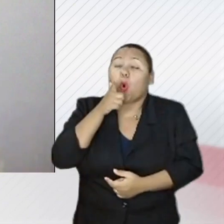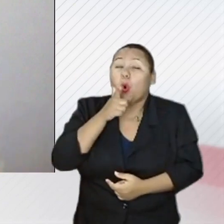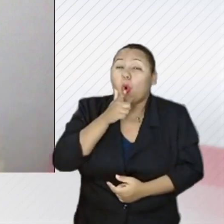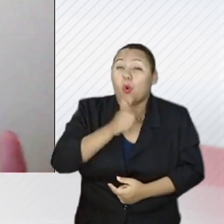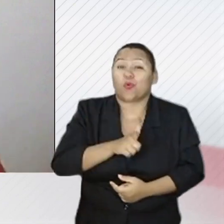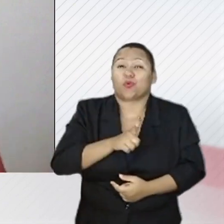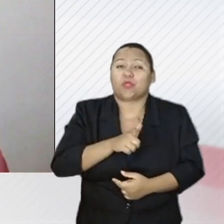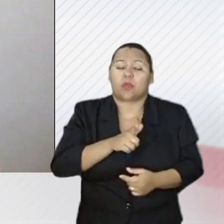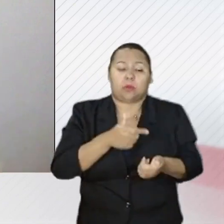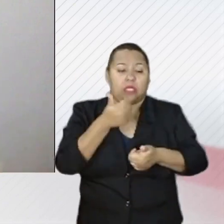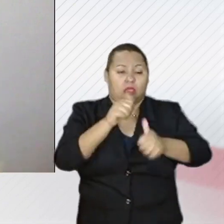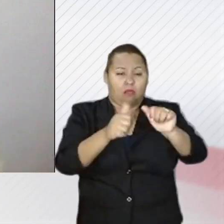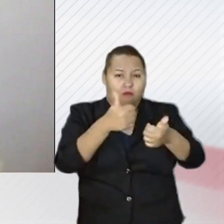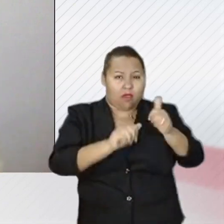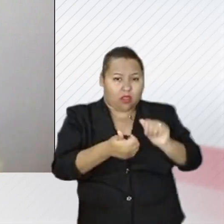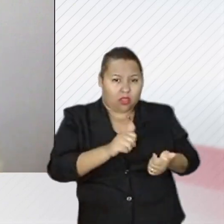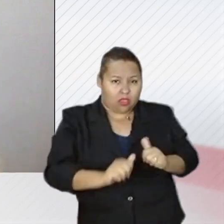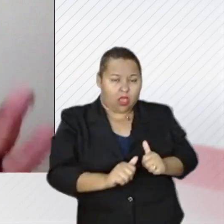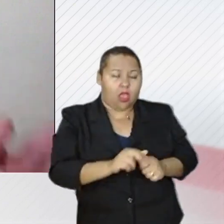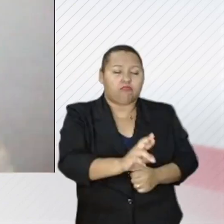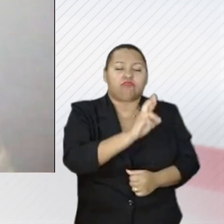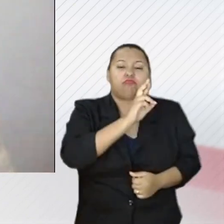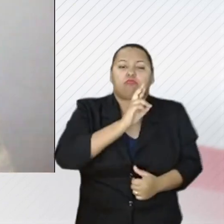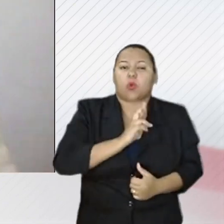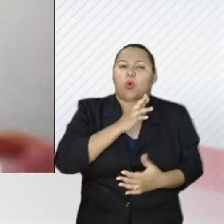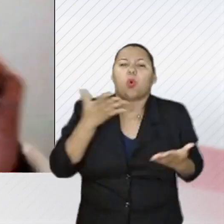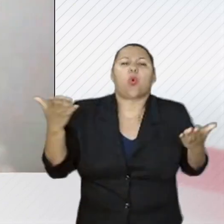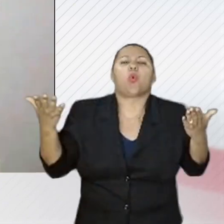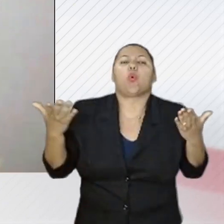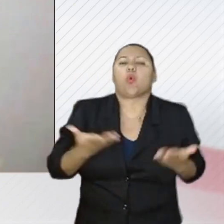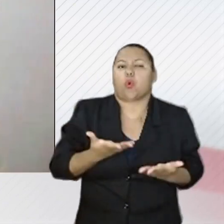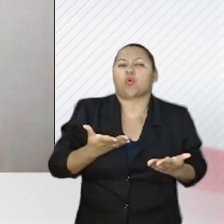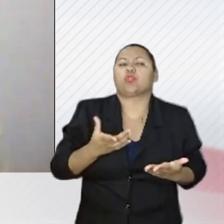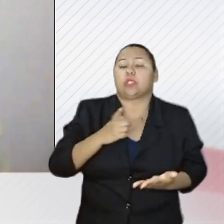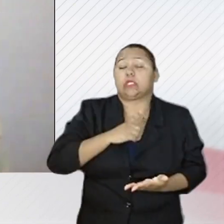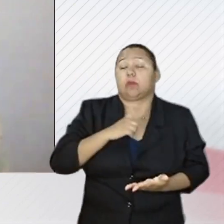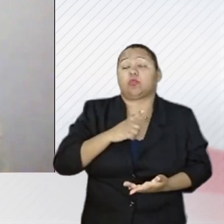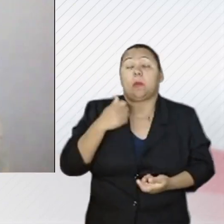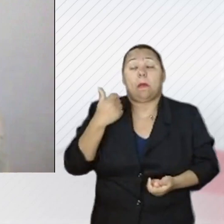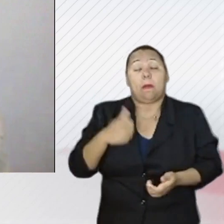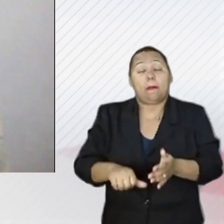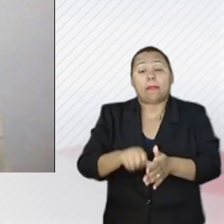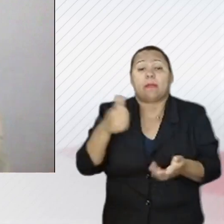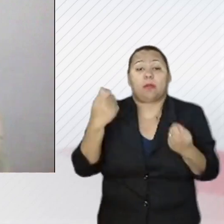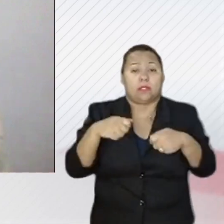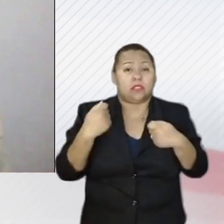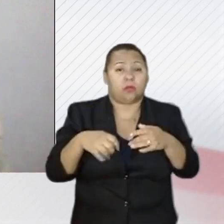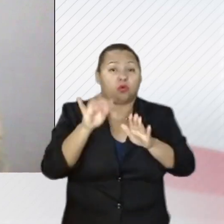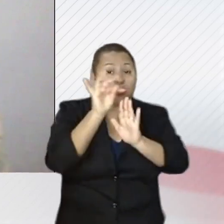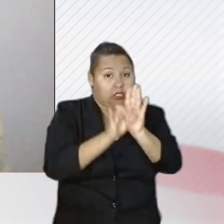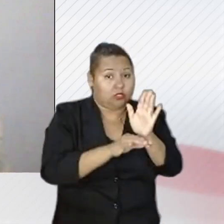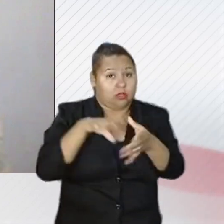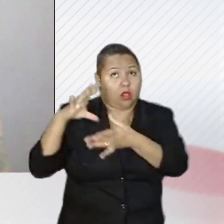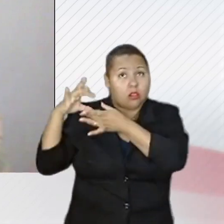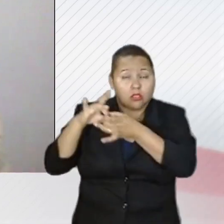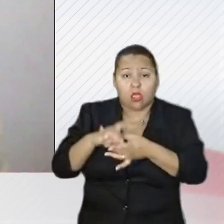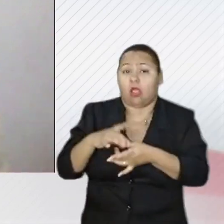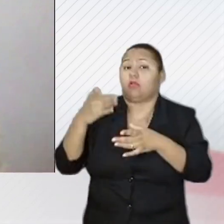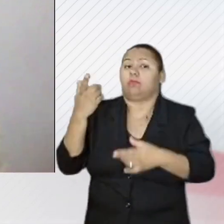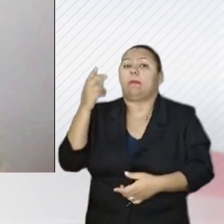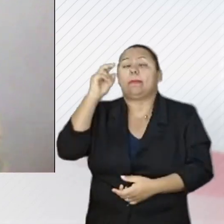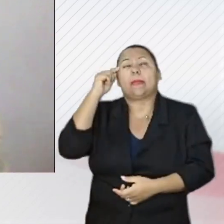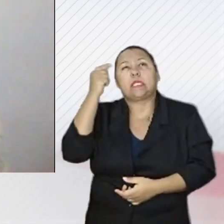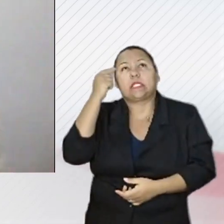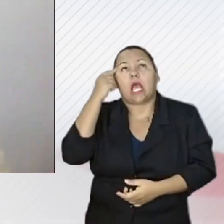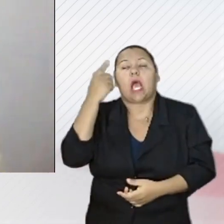um diagnóstico de que hoje, primeiro acho que tem que também dar uma contextualizada para quem nos acompanha, né, de que a reforma tributária que nós estamos discutindo é